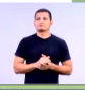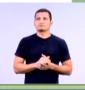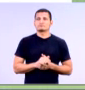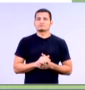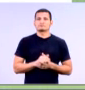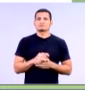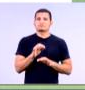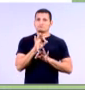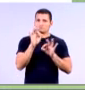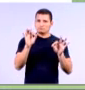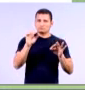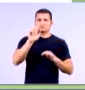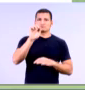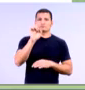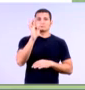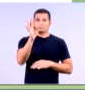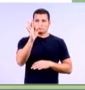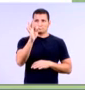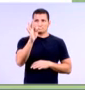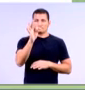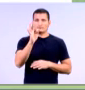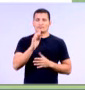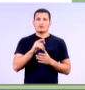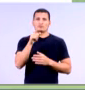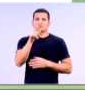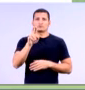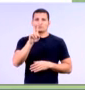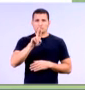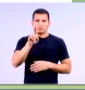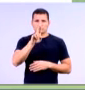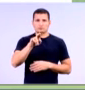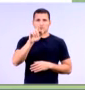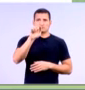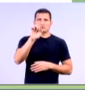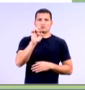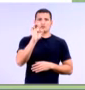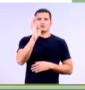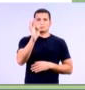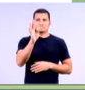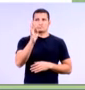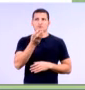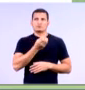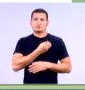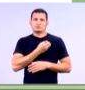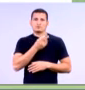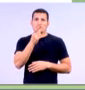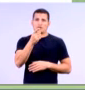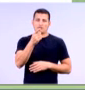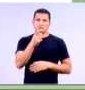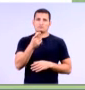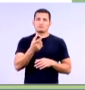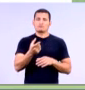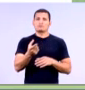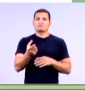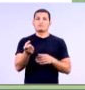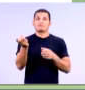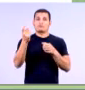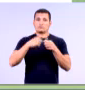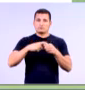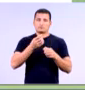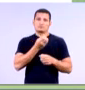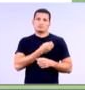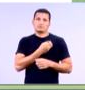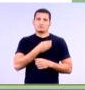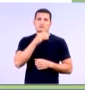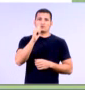Ótimo, o get serve para isso. Tanto que quando você usa o get número, por exemplo, ele retorna o valor do atributo